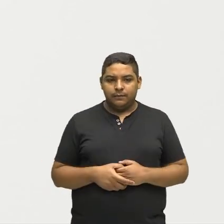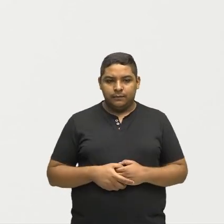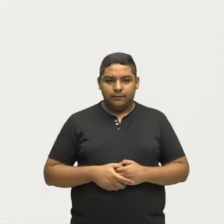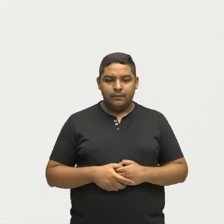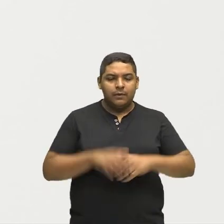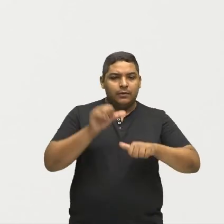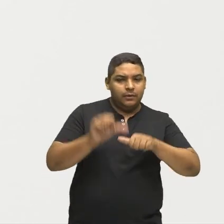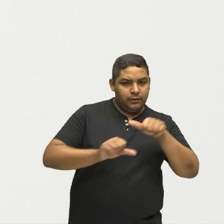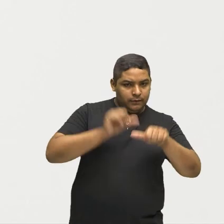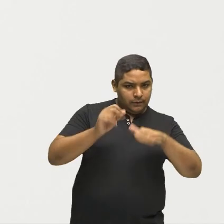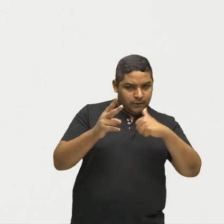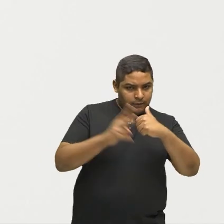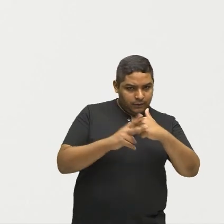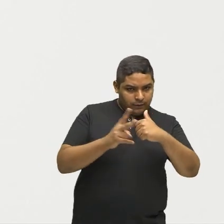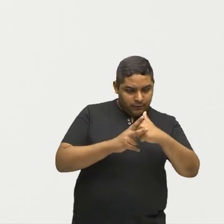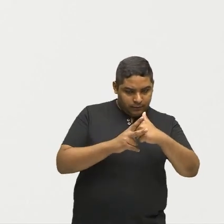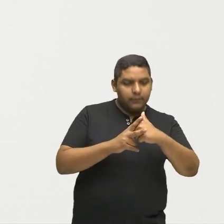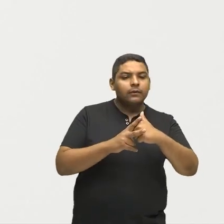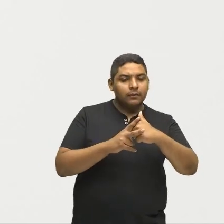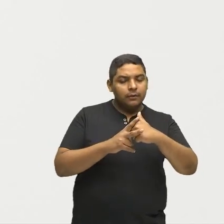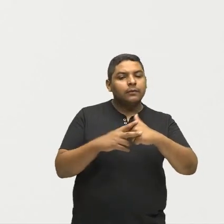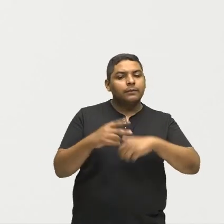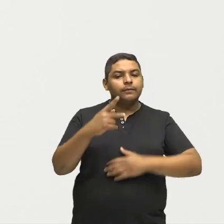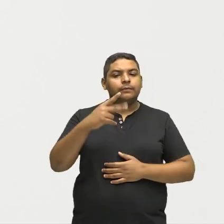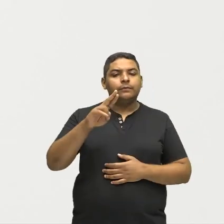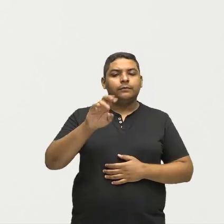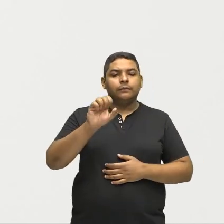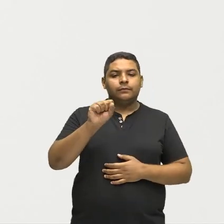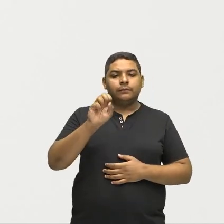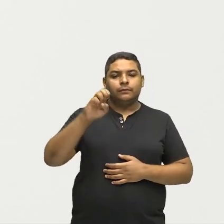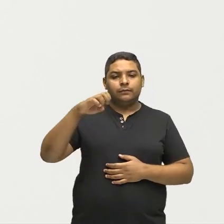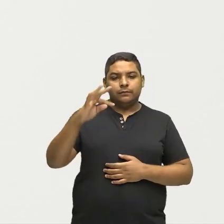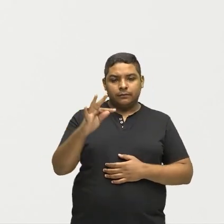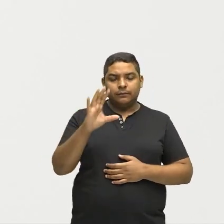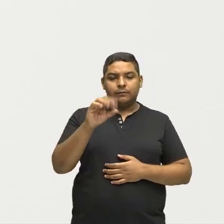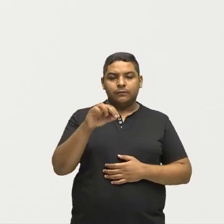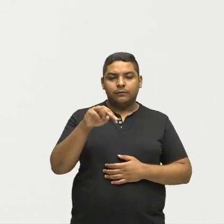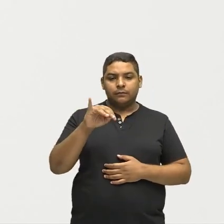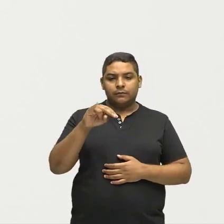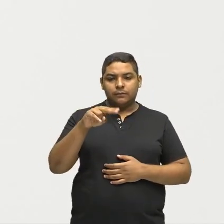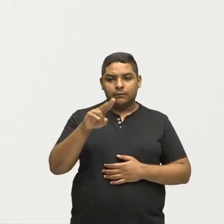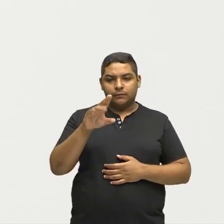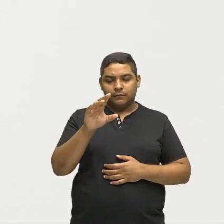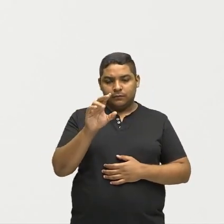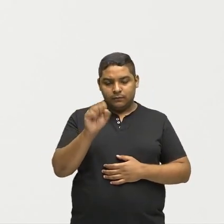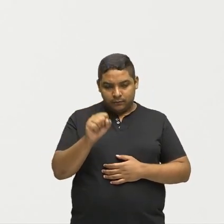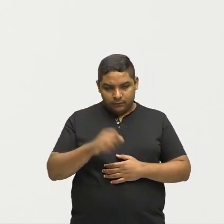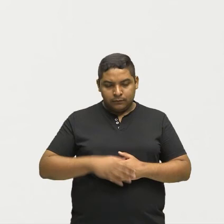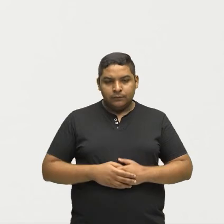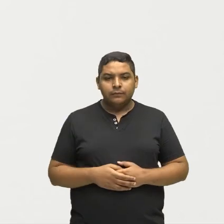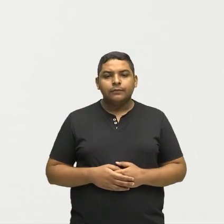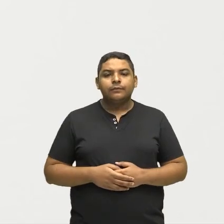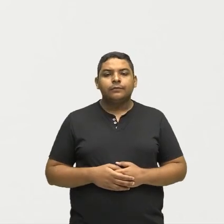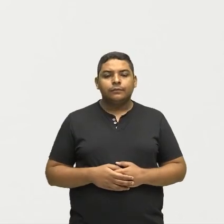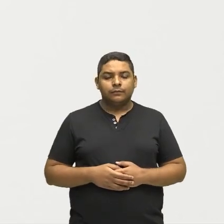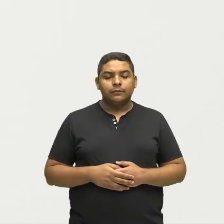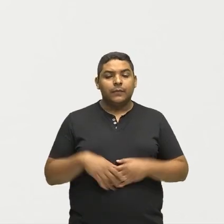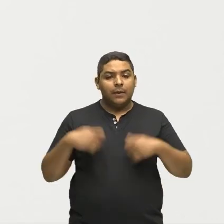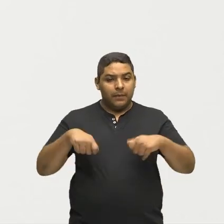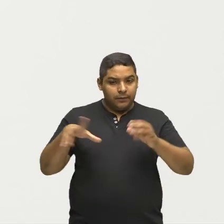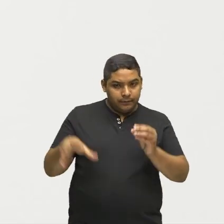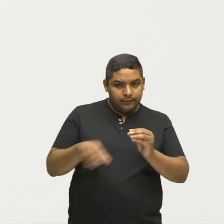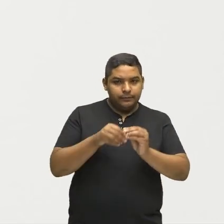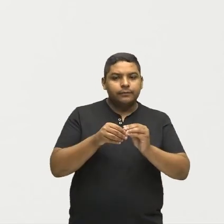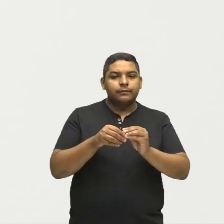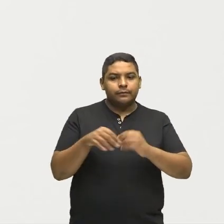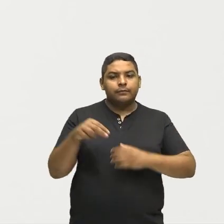verbo para o present continuous, eu preciso acrescentar mais uma palavra. Perdão, mais uma letra, que no